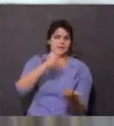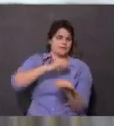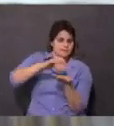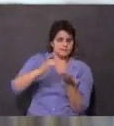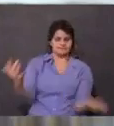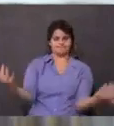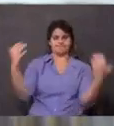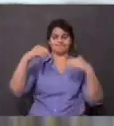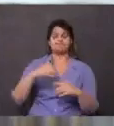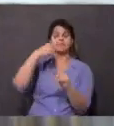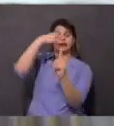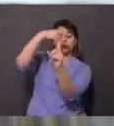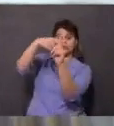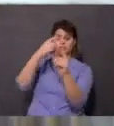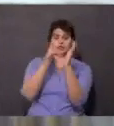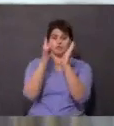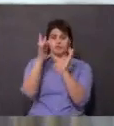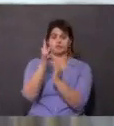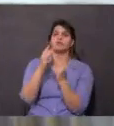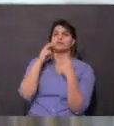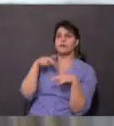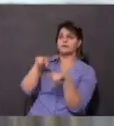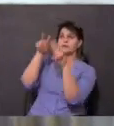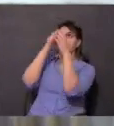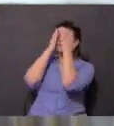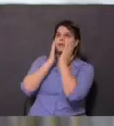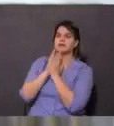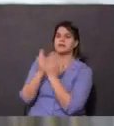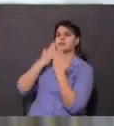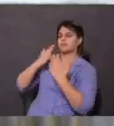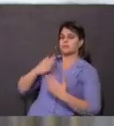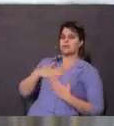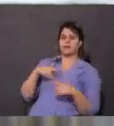cruz de Jesus nos deu a Virgem Maria como nossa mãe.